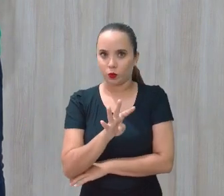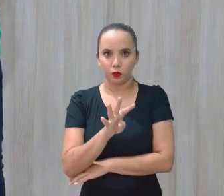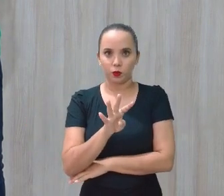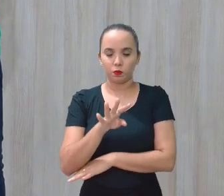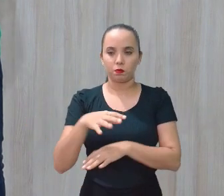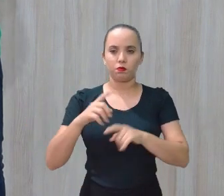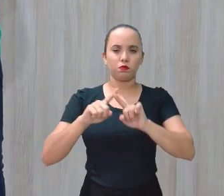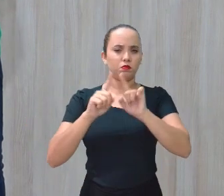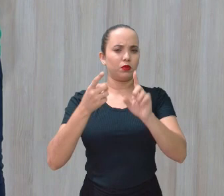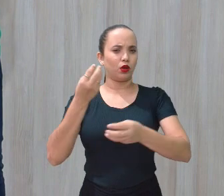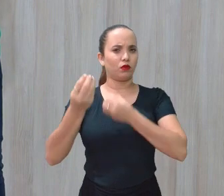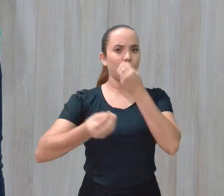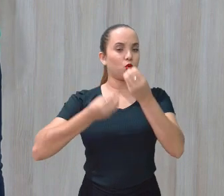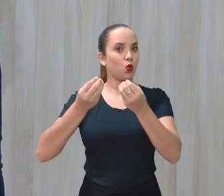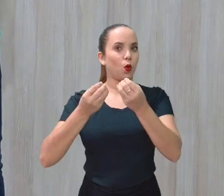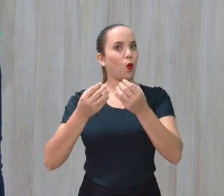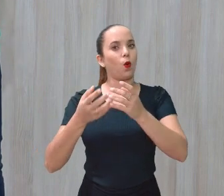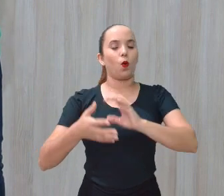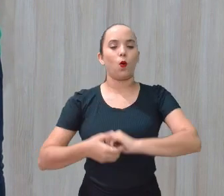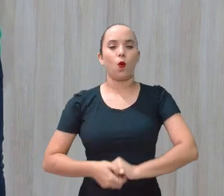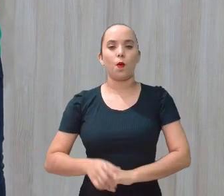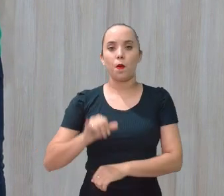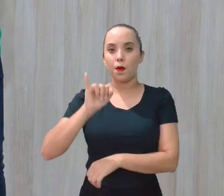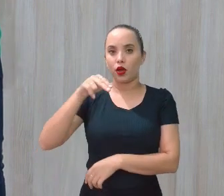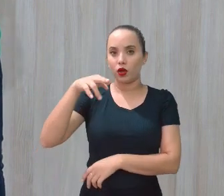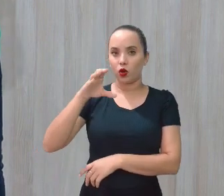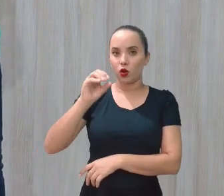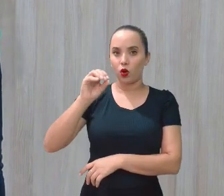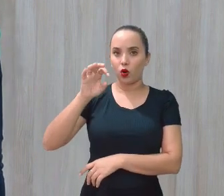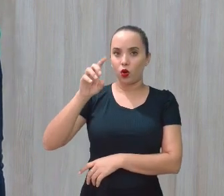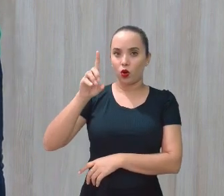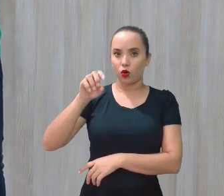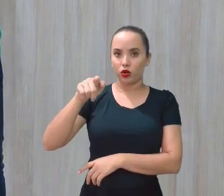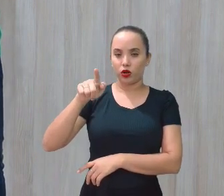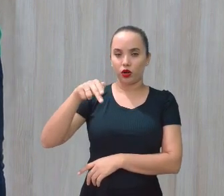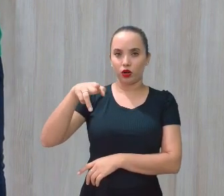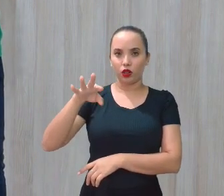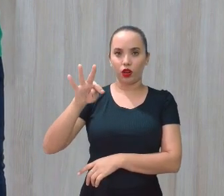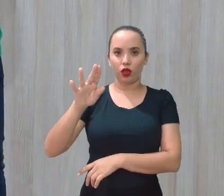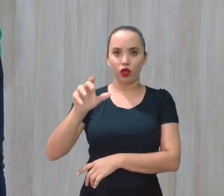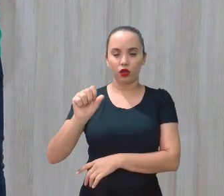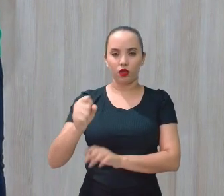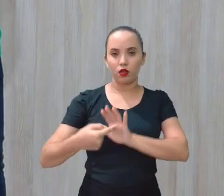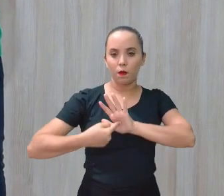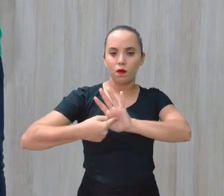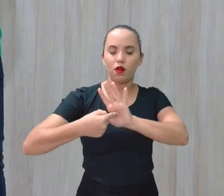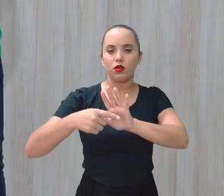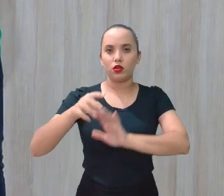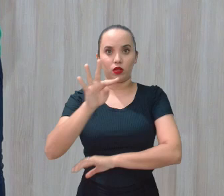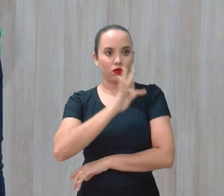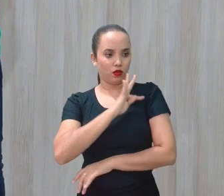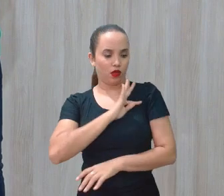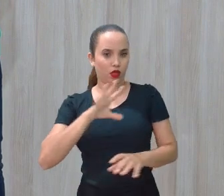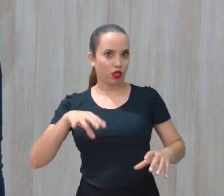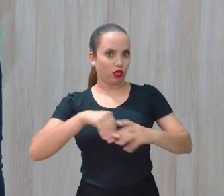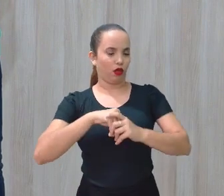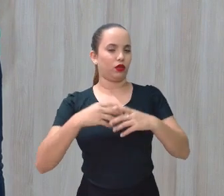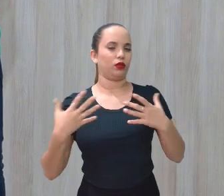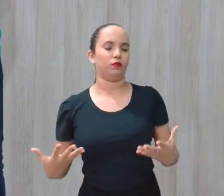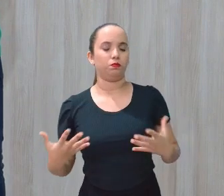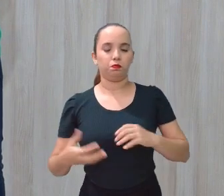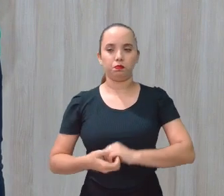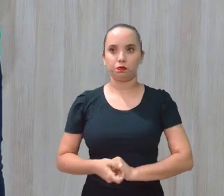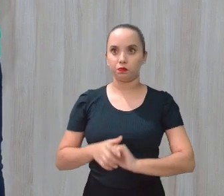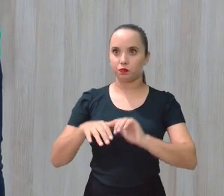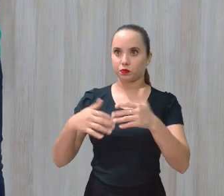essas incógnitas elas vão ser representadas nas técnicas, tá certo? Então, lembrando que um sistema de